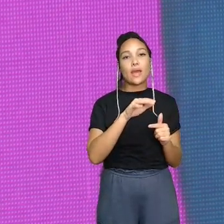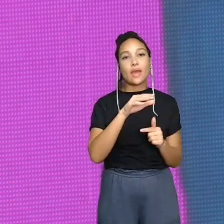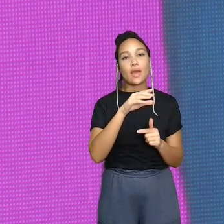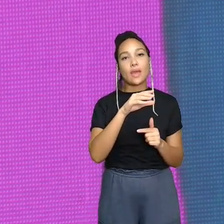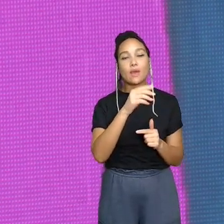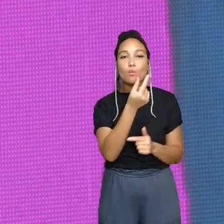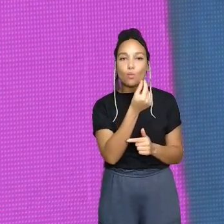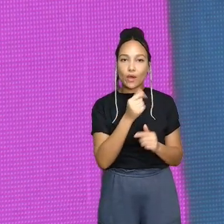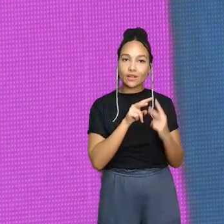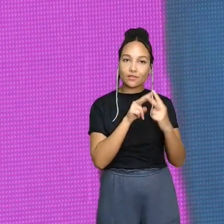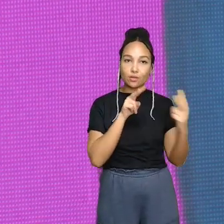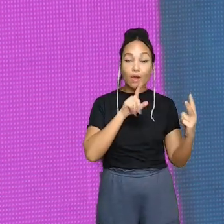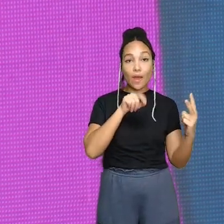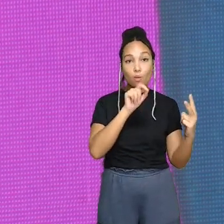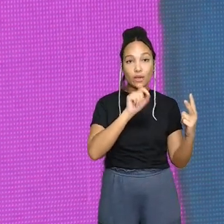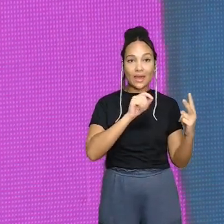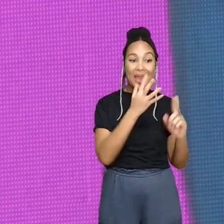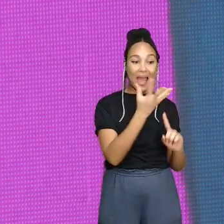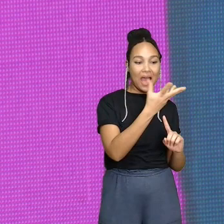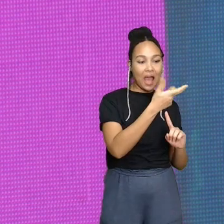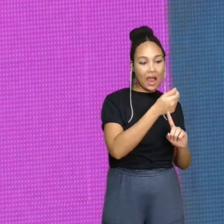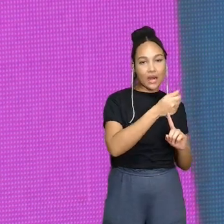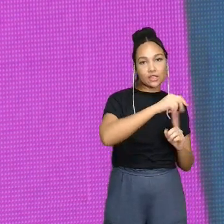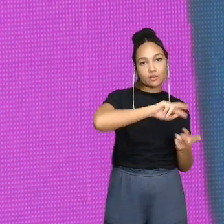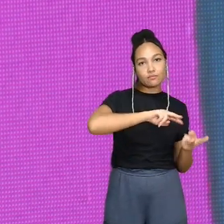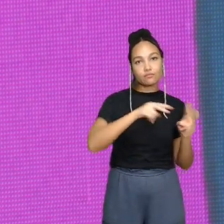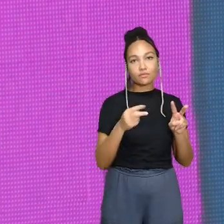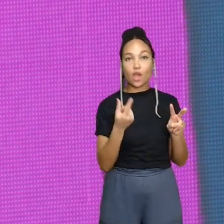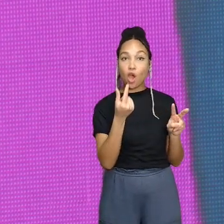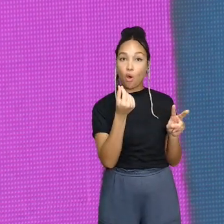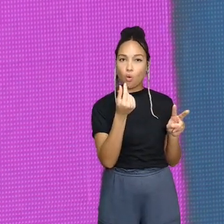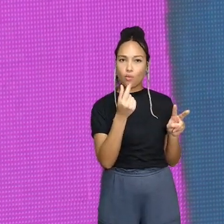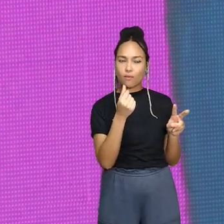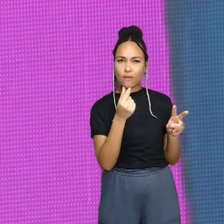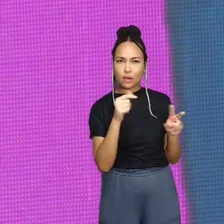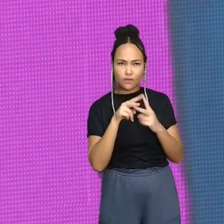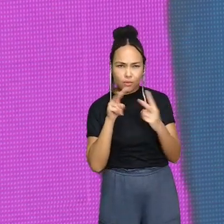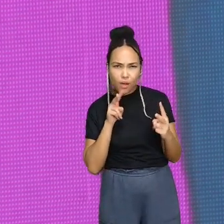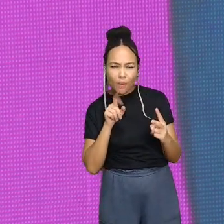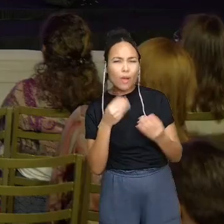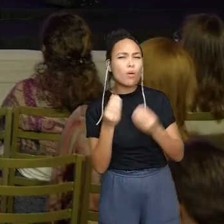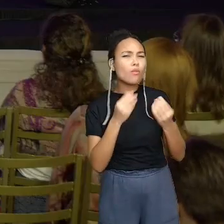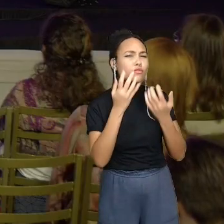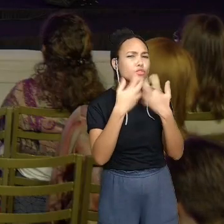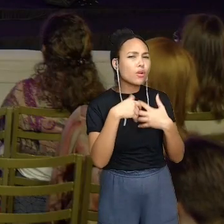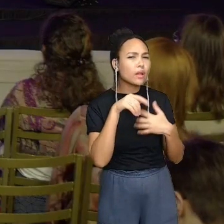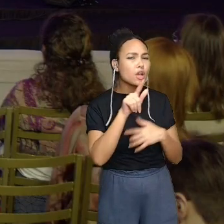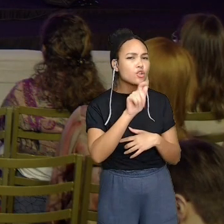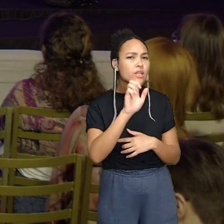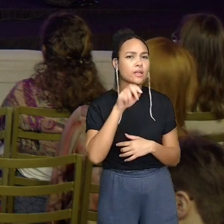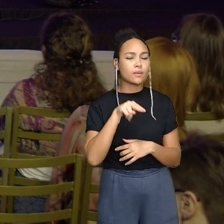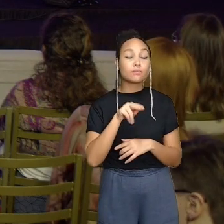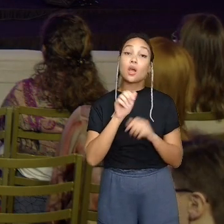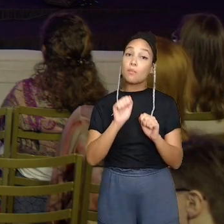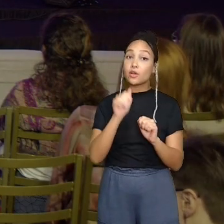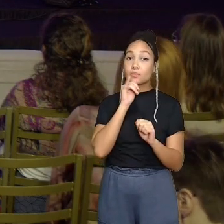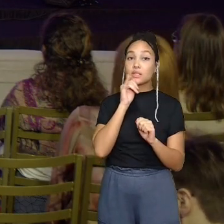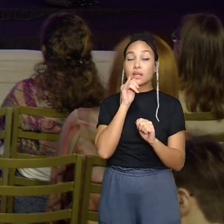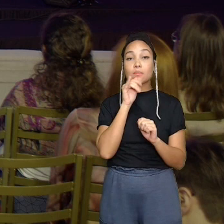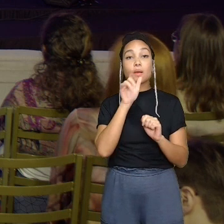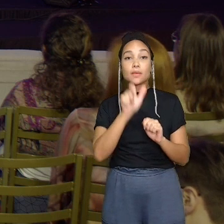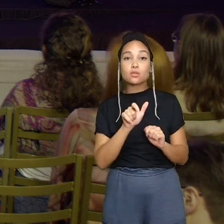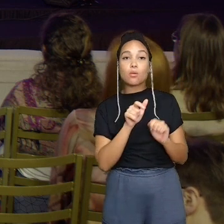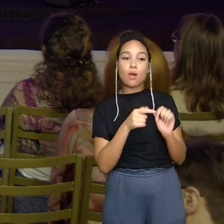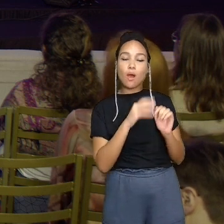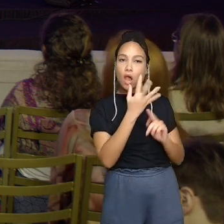a arte que vai ter um determinado valor de mercado. Não sei se é um valor fixo ou é um leilão? Ela pode ser baseada em leilão, ou